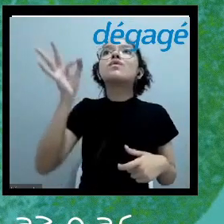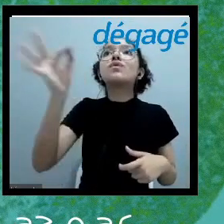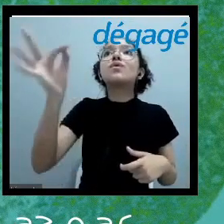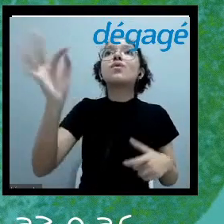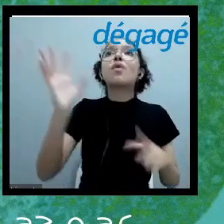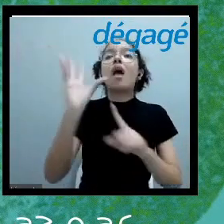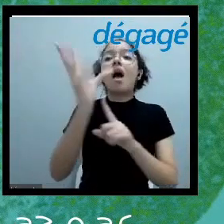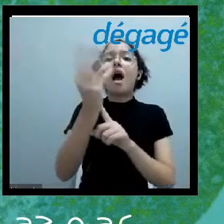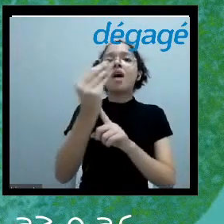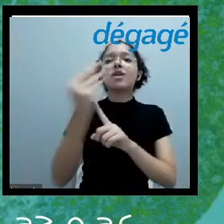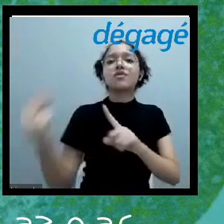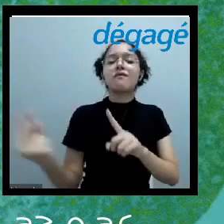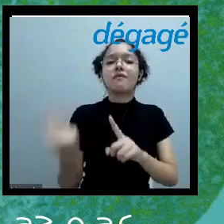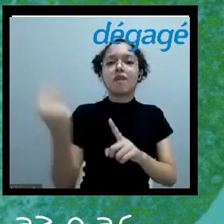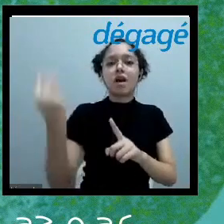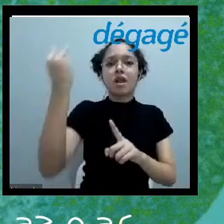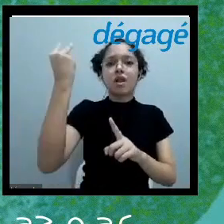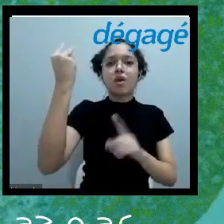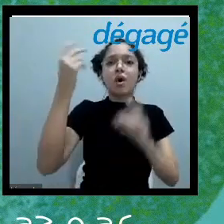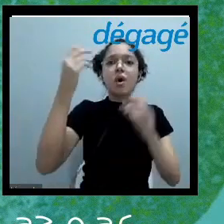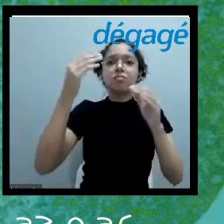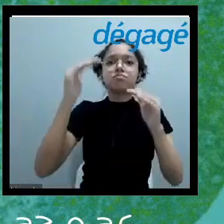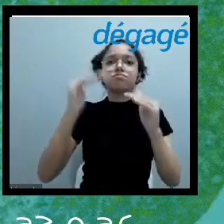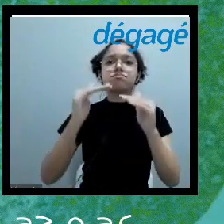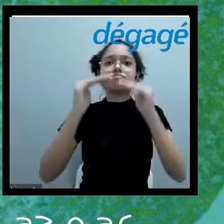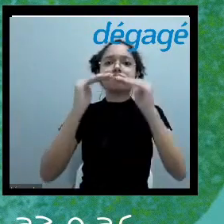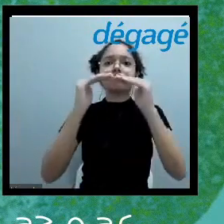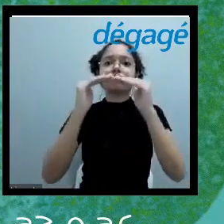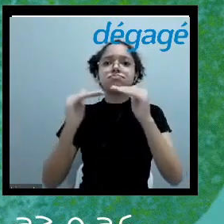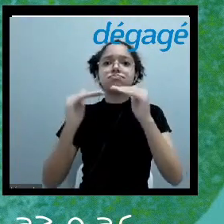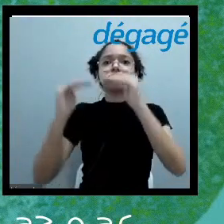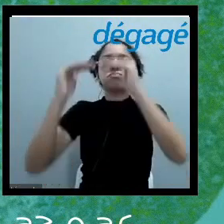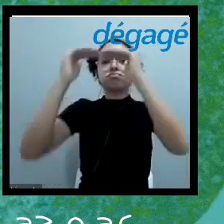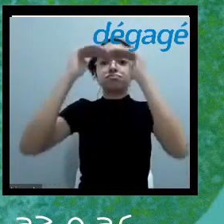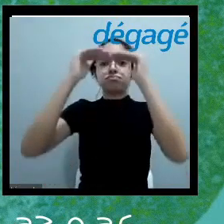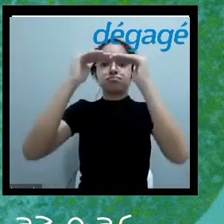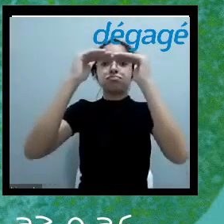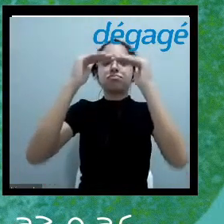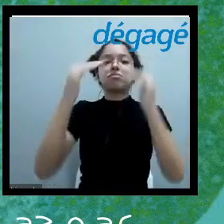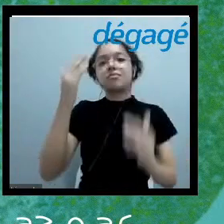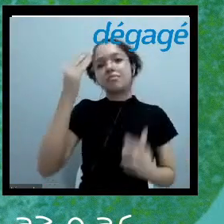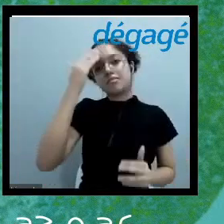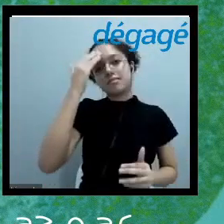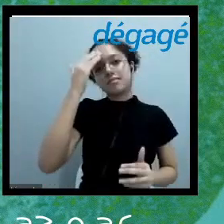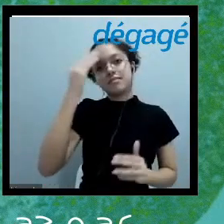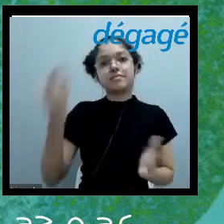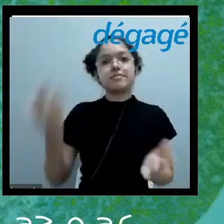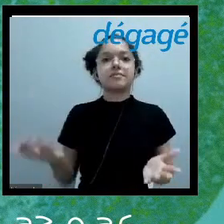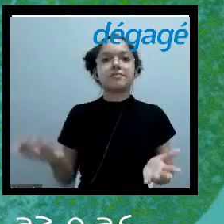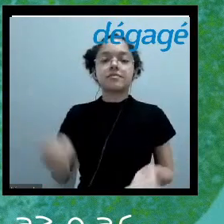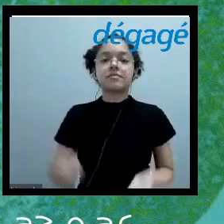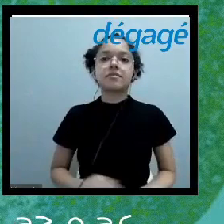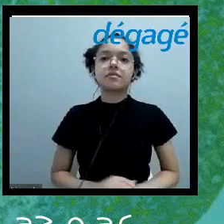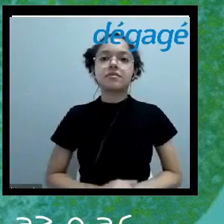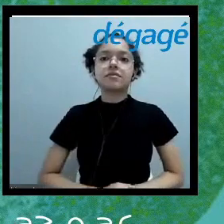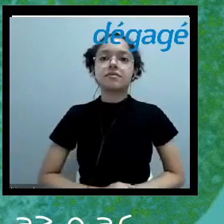sendo investida e sendo vivida e sendo tão necessária. É, outra coisa que eu